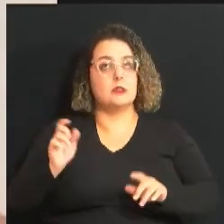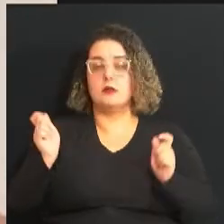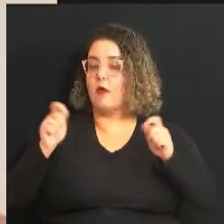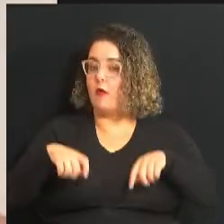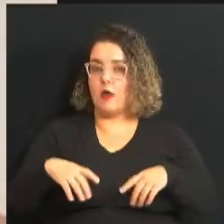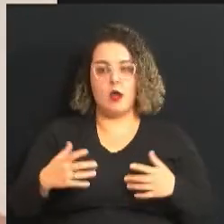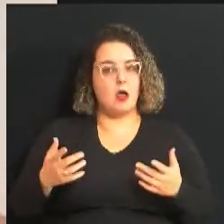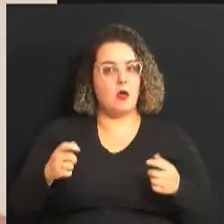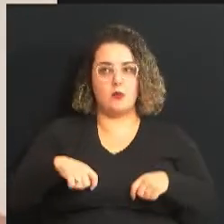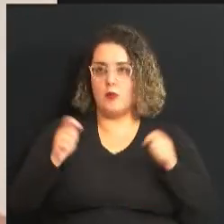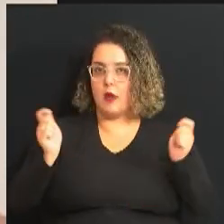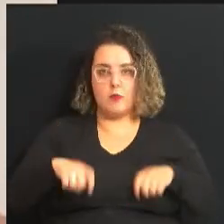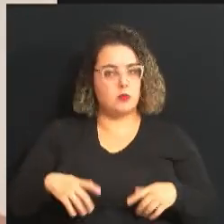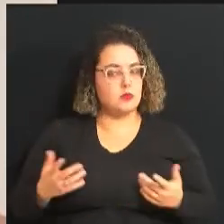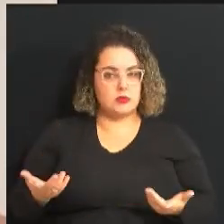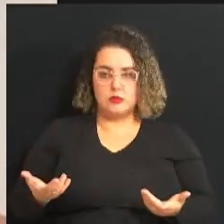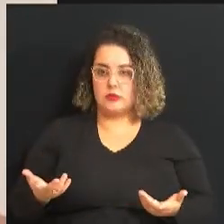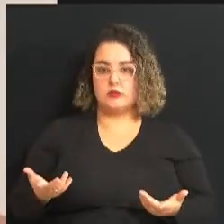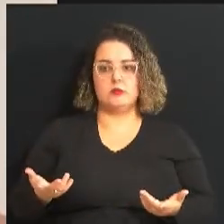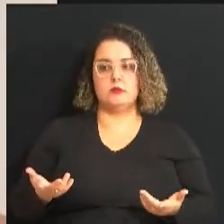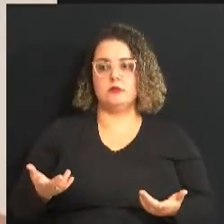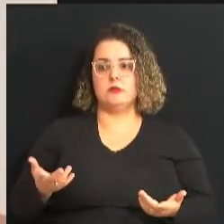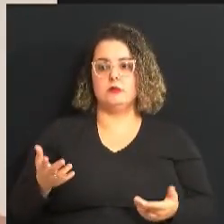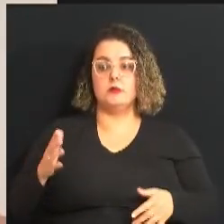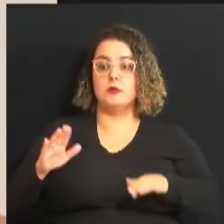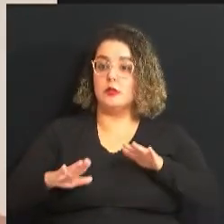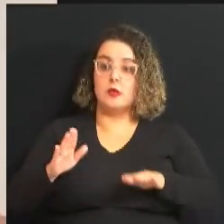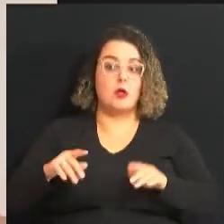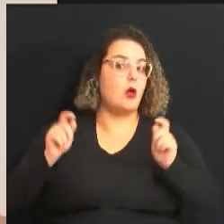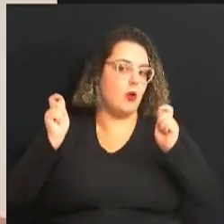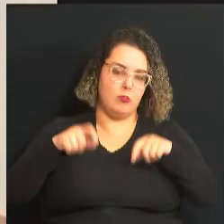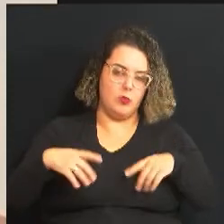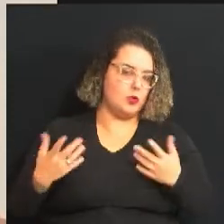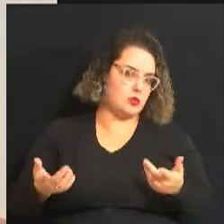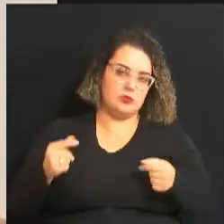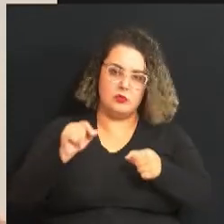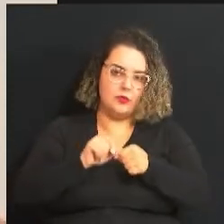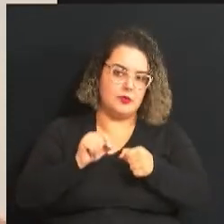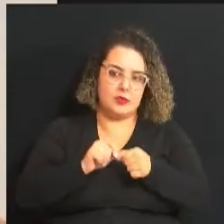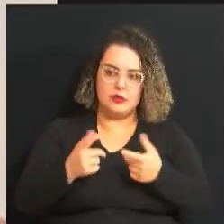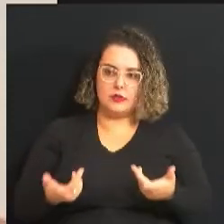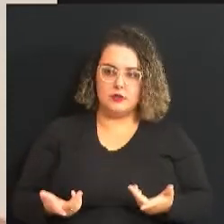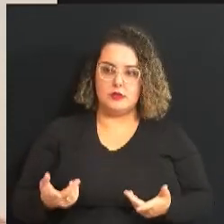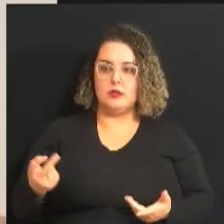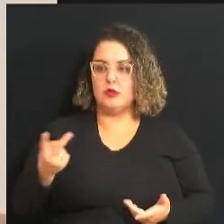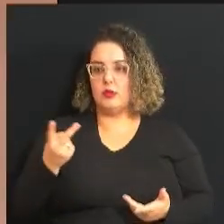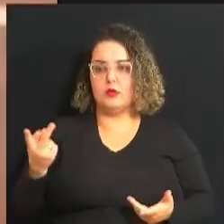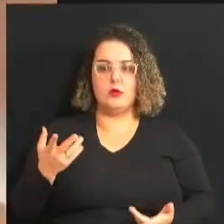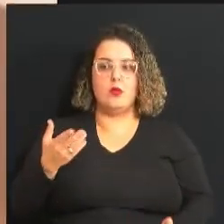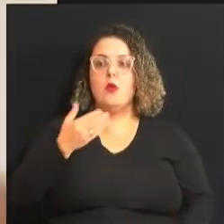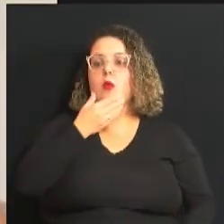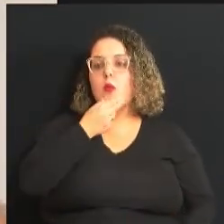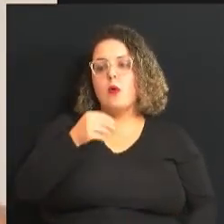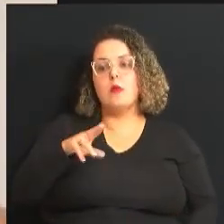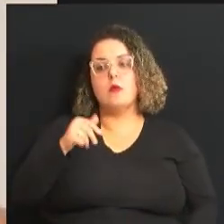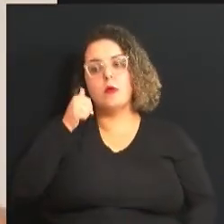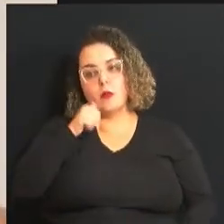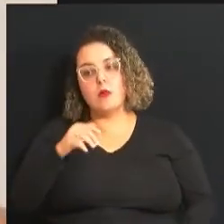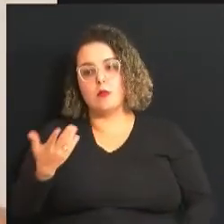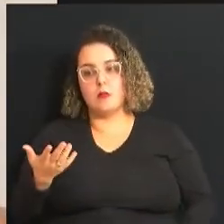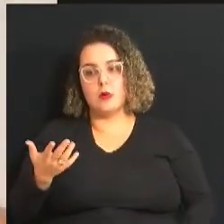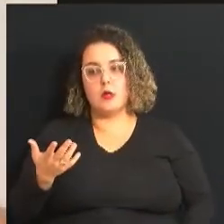muitas vezes acaba não sendo possível mesmo fazer, e o casal, o homem ou a mulher em separado, que